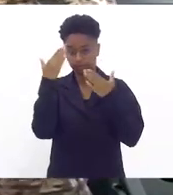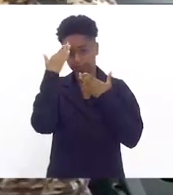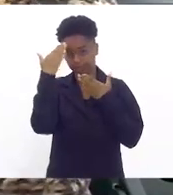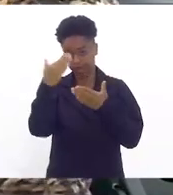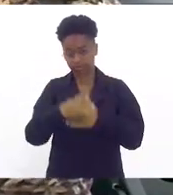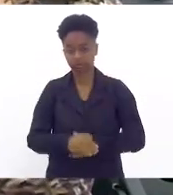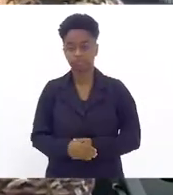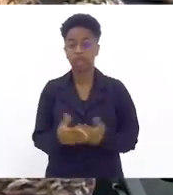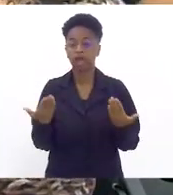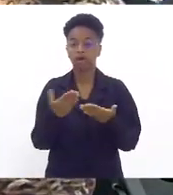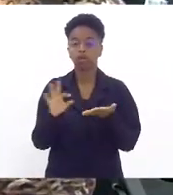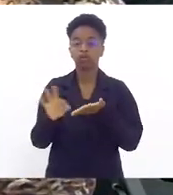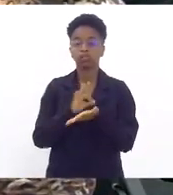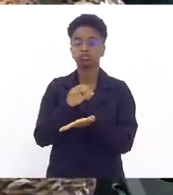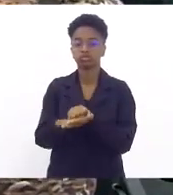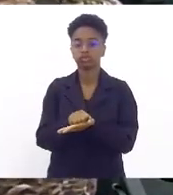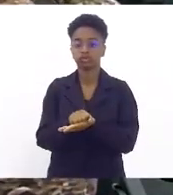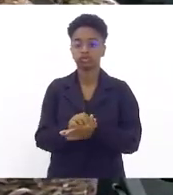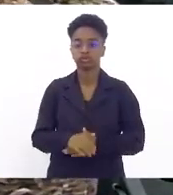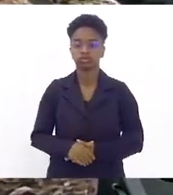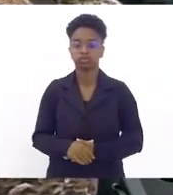próximo inscrito